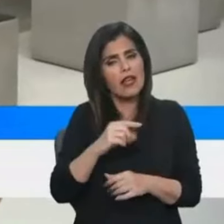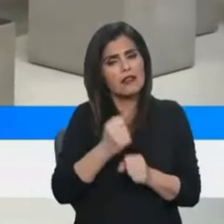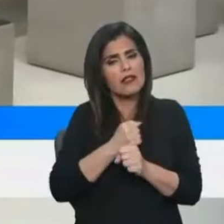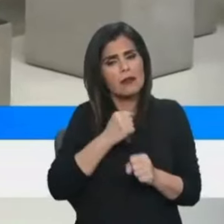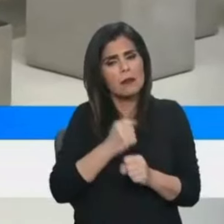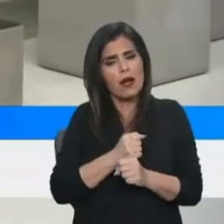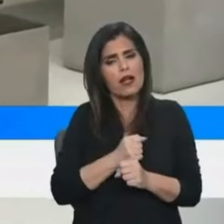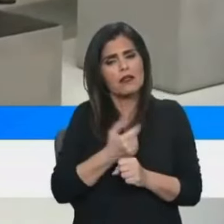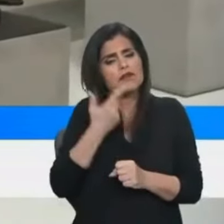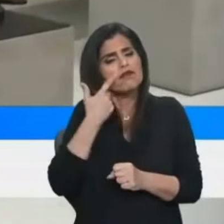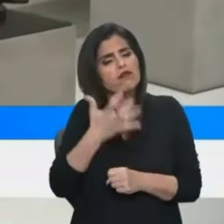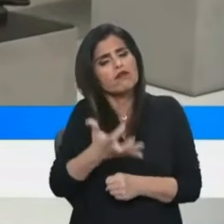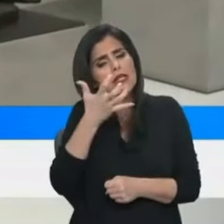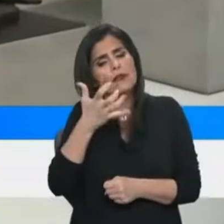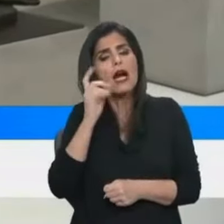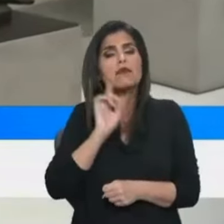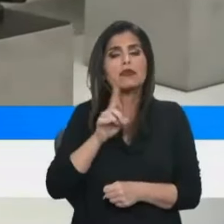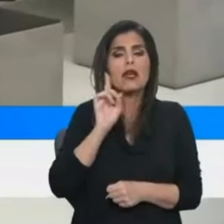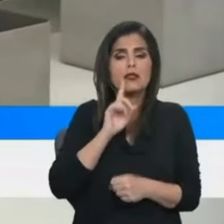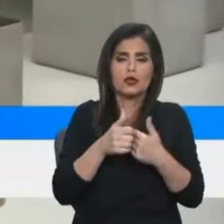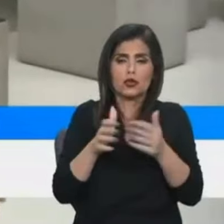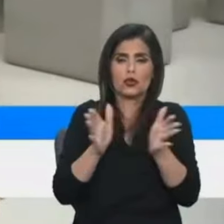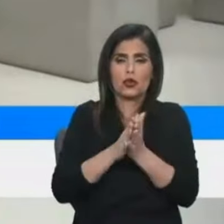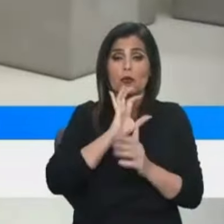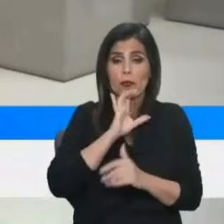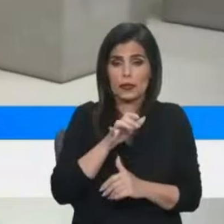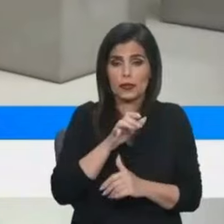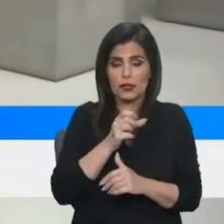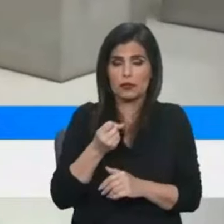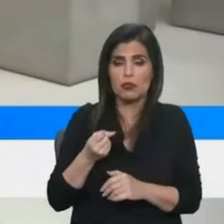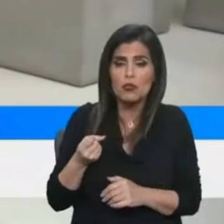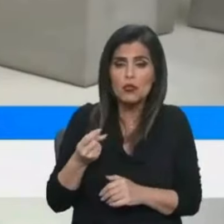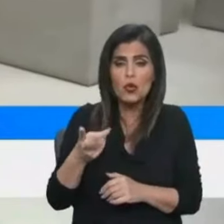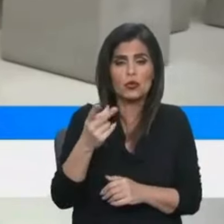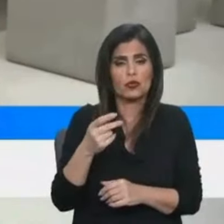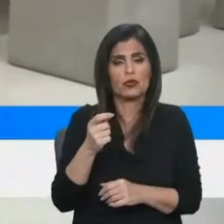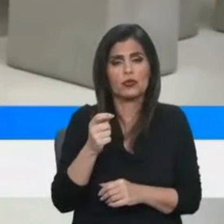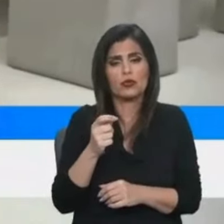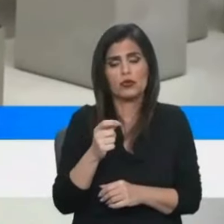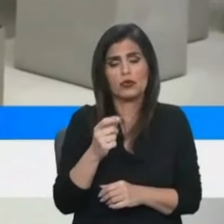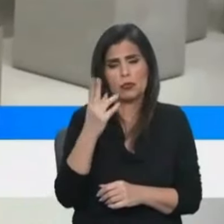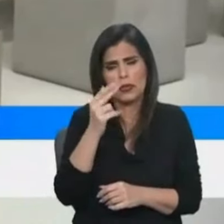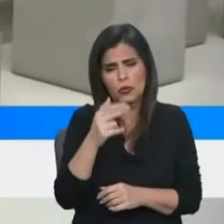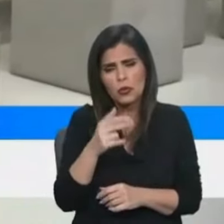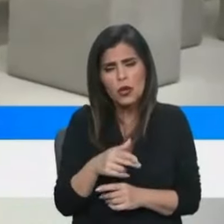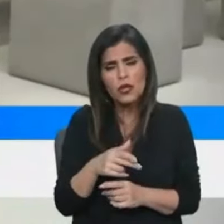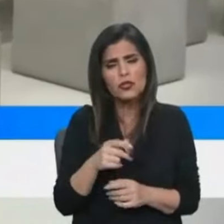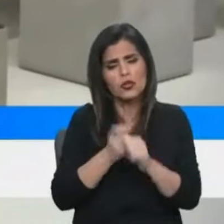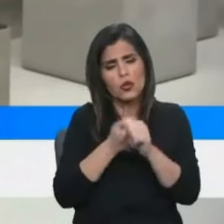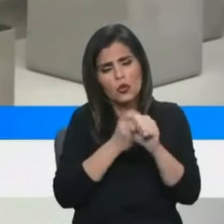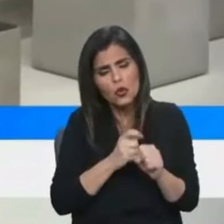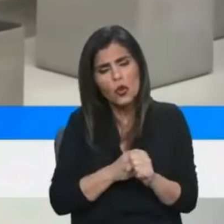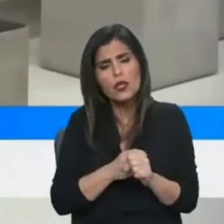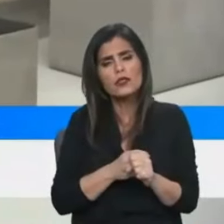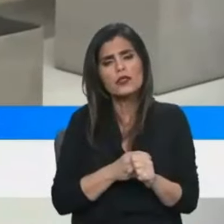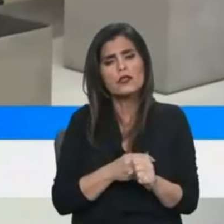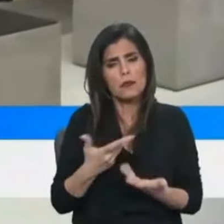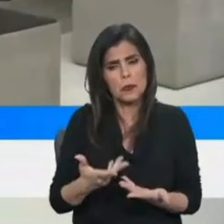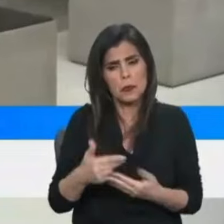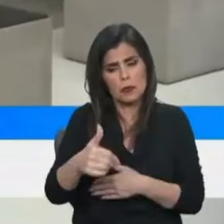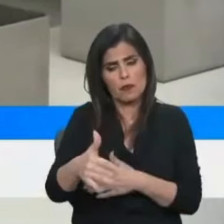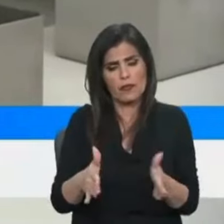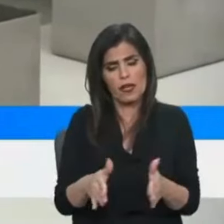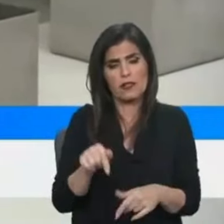obras mais importantes de todo o país e de muitos artistas, muitos pintores e escultores. Estamos aqui na